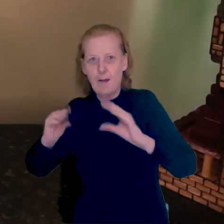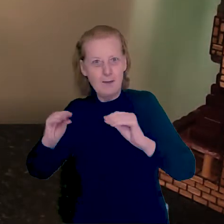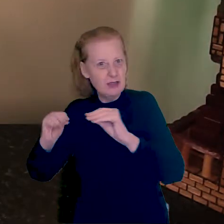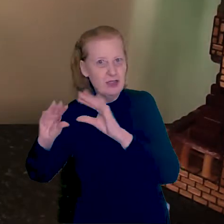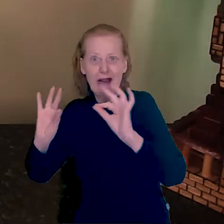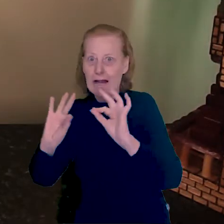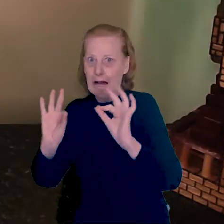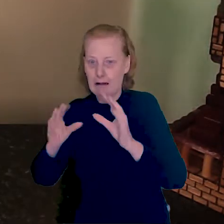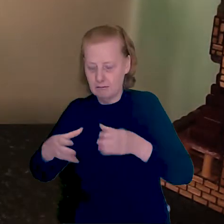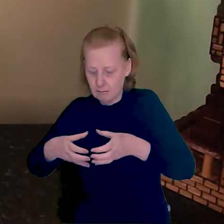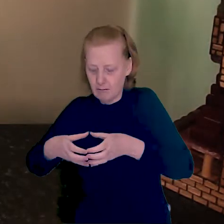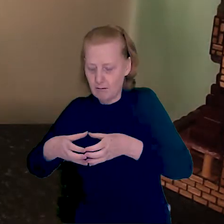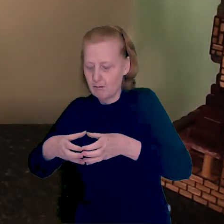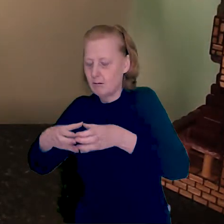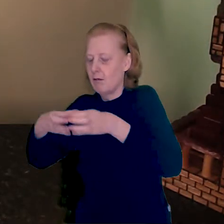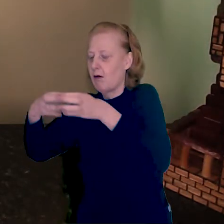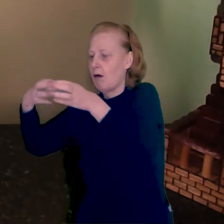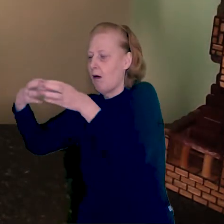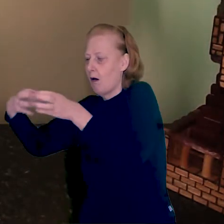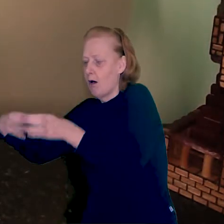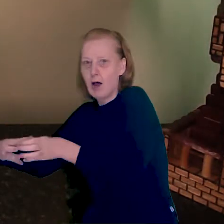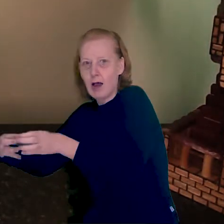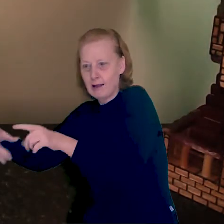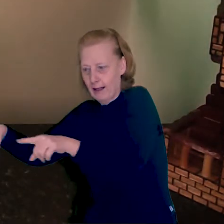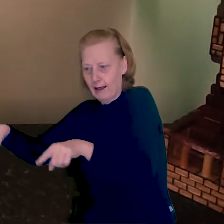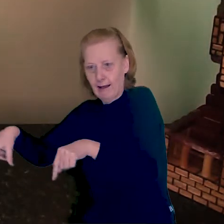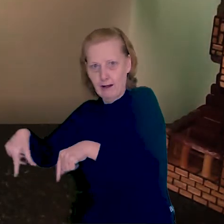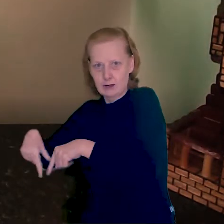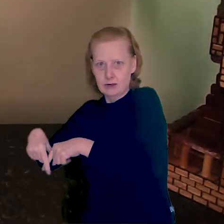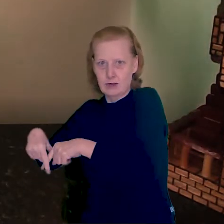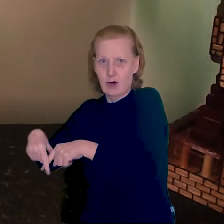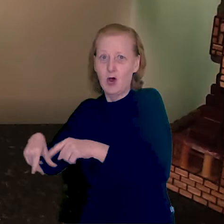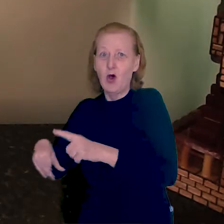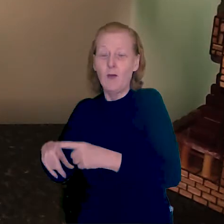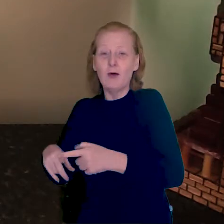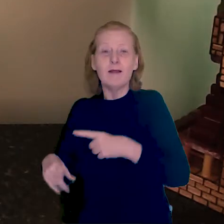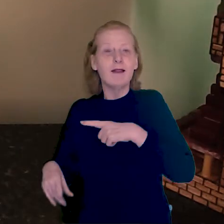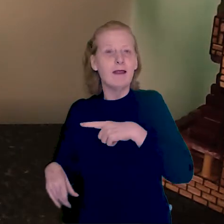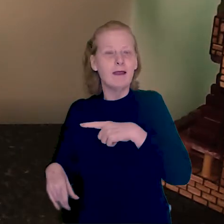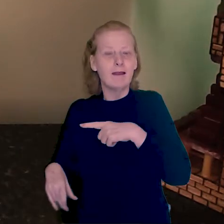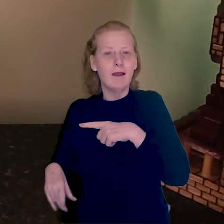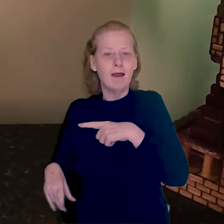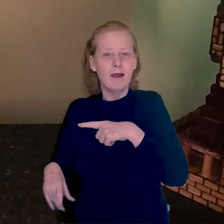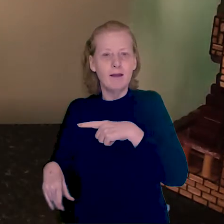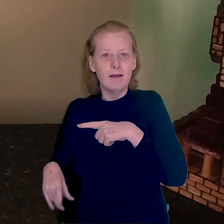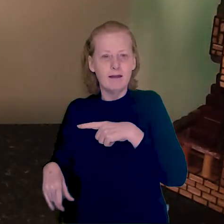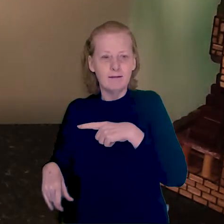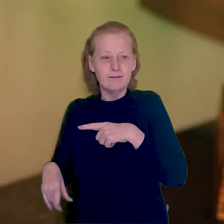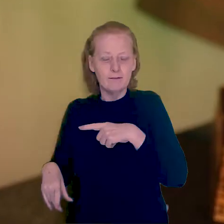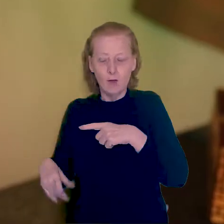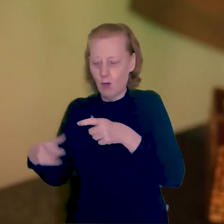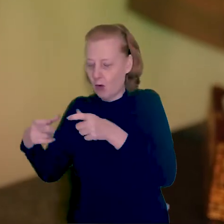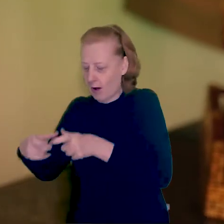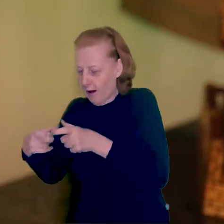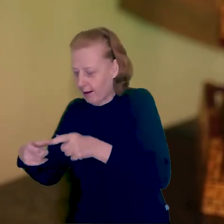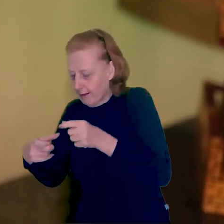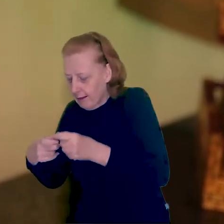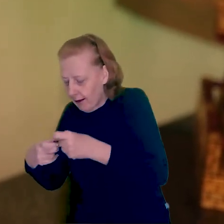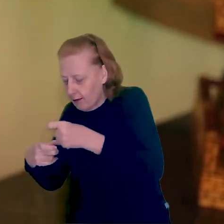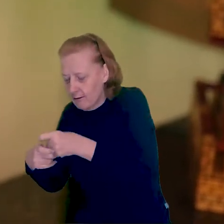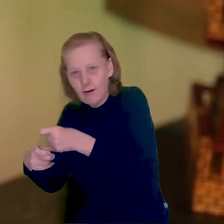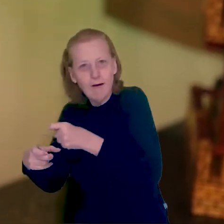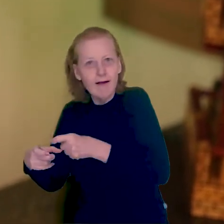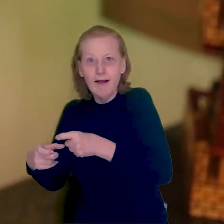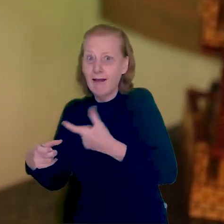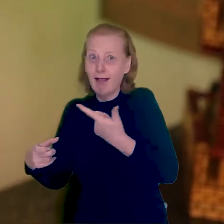no caso, o enxame inteirinho, sem danificar muito, porque tem alguns potes ainda que não tem larva, tá? A gente vai